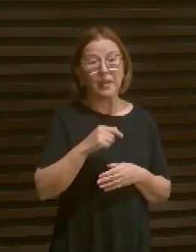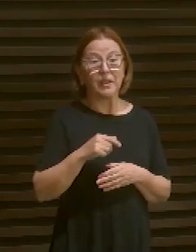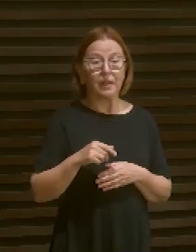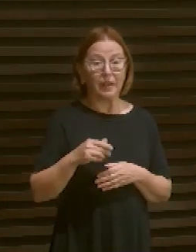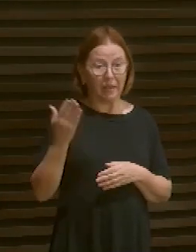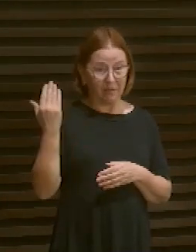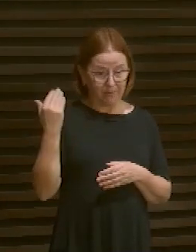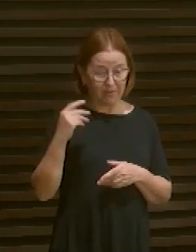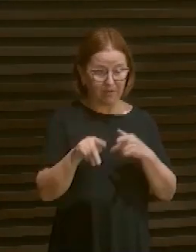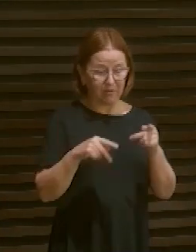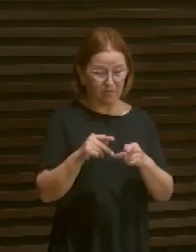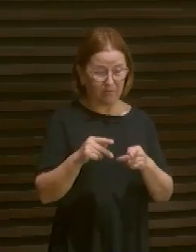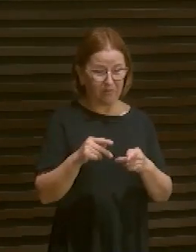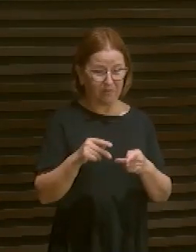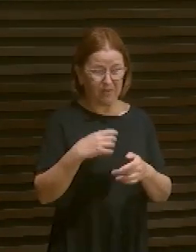Moisés.